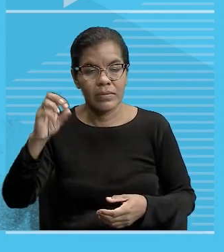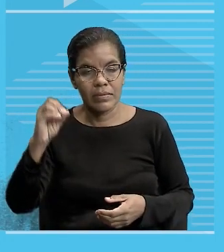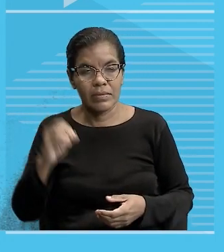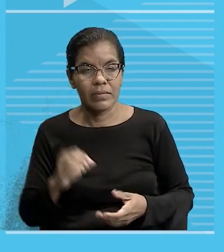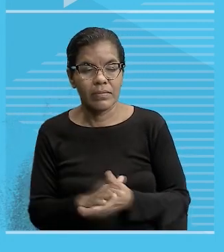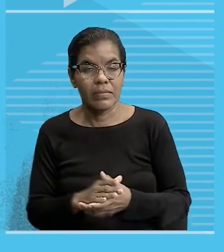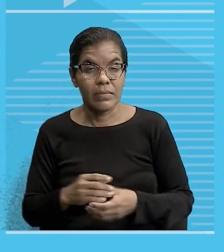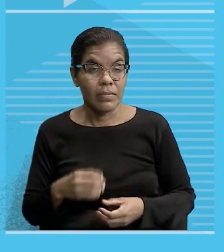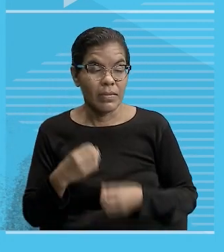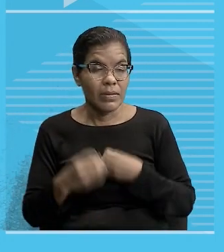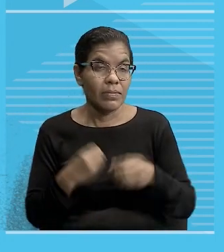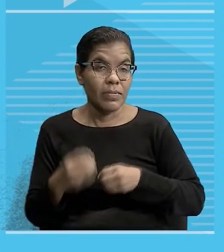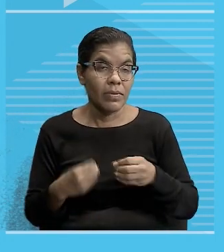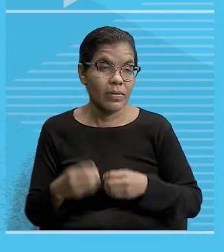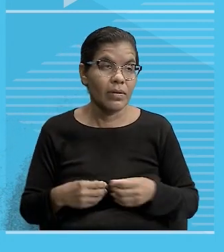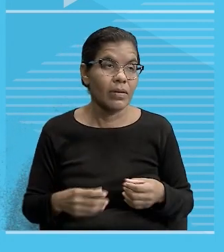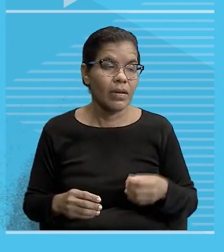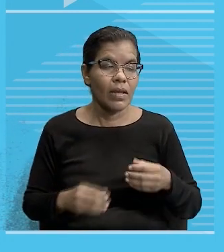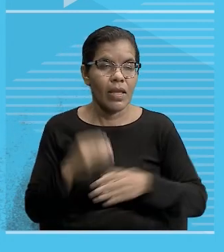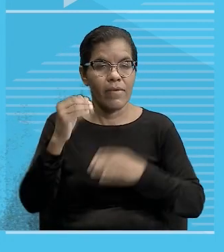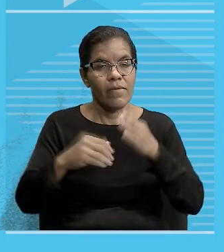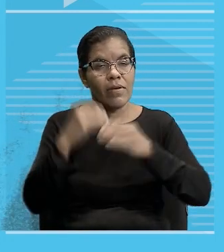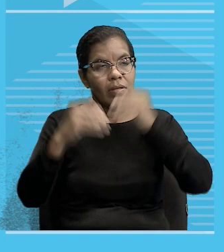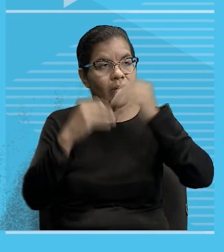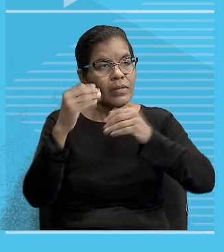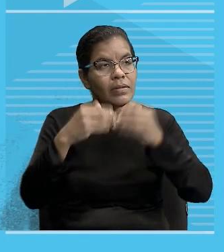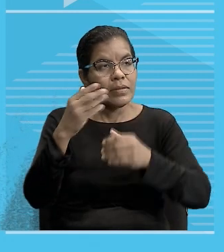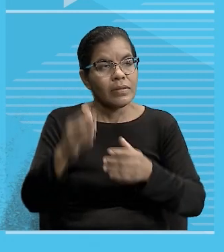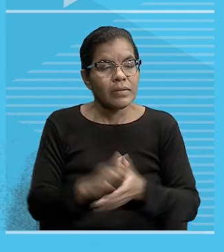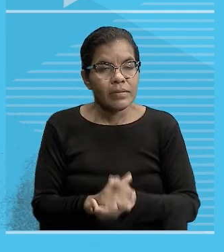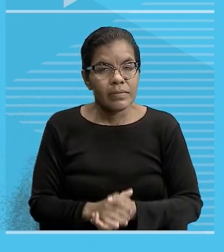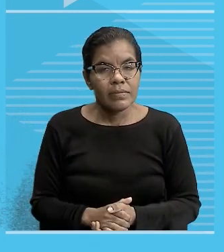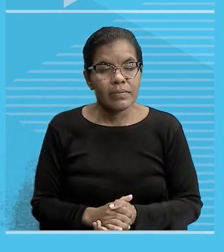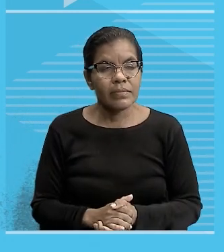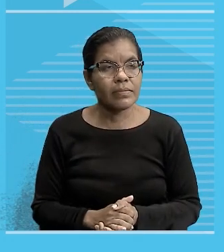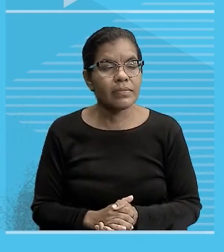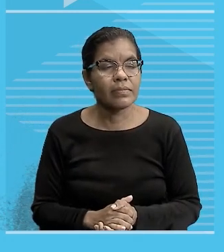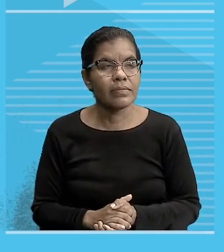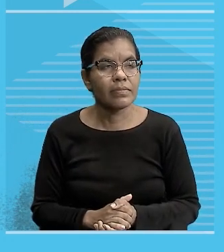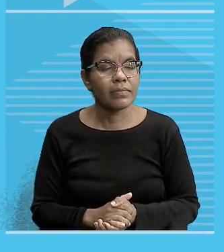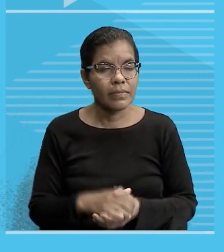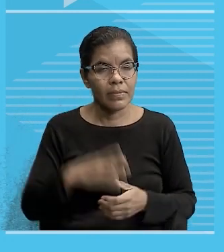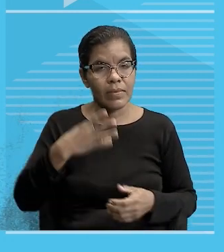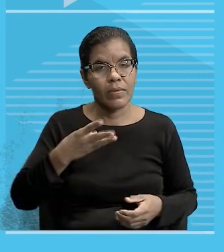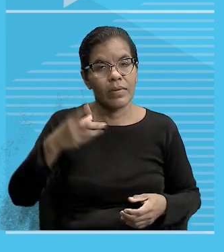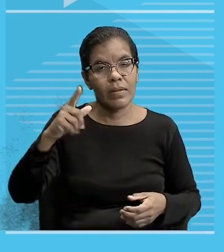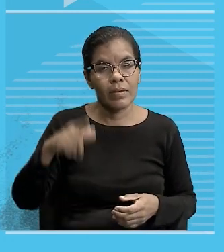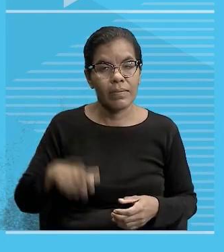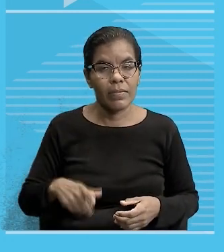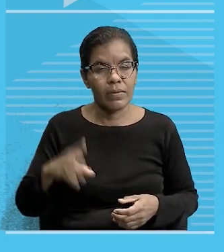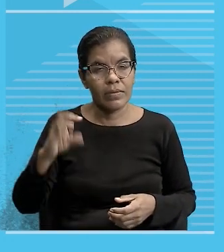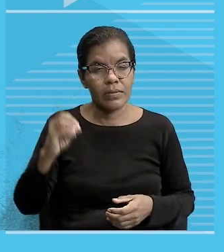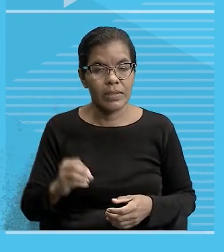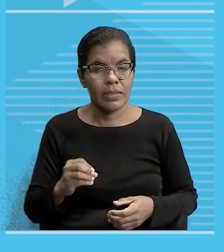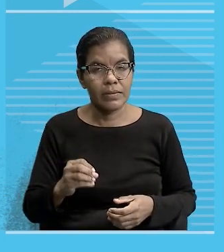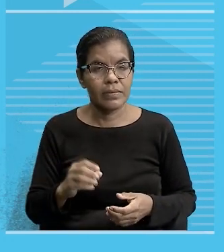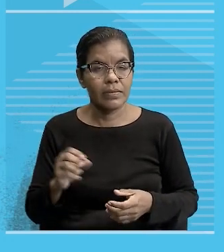passou por uma revolução aqui nós vamos consertar aqui ó 4.0 tá